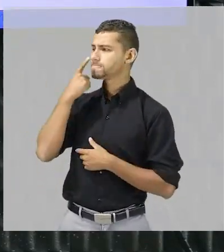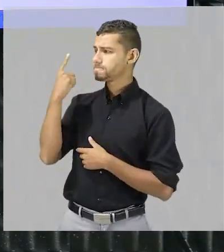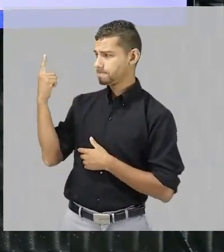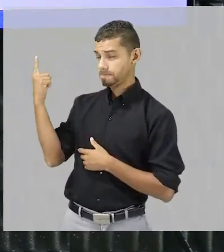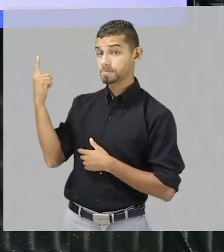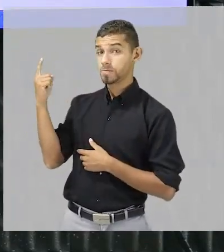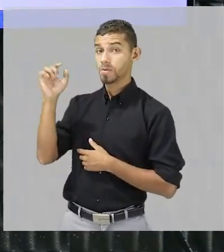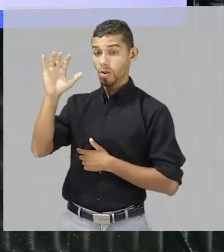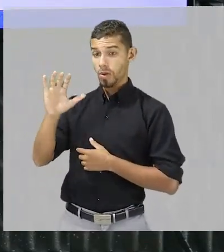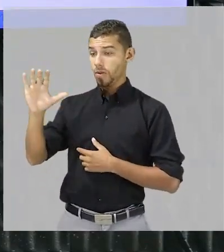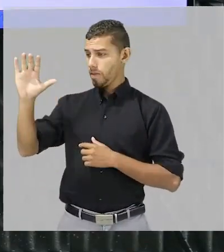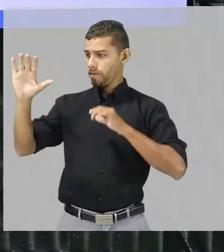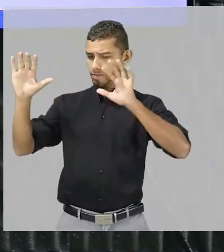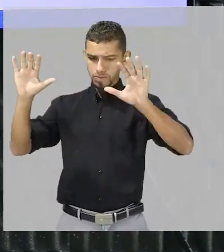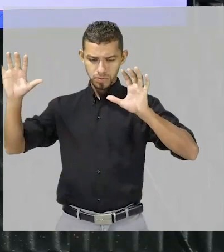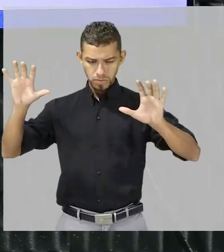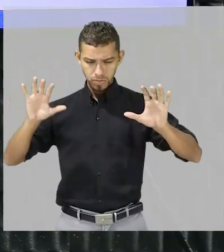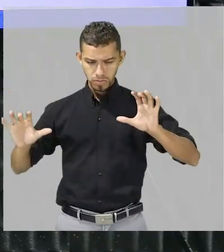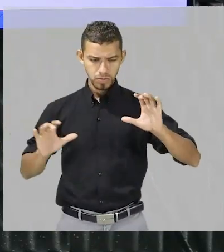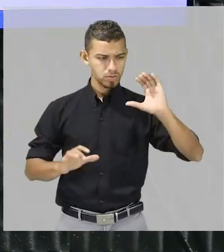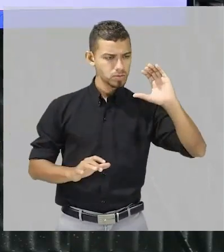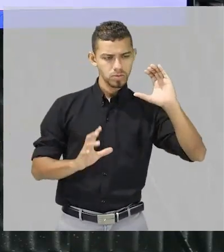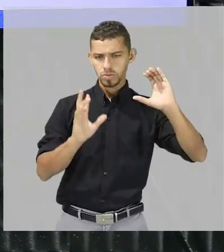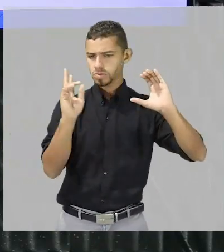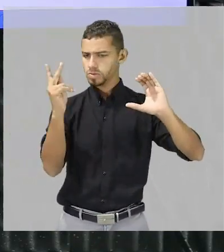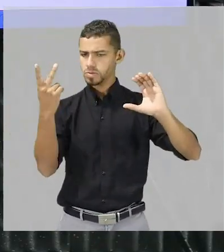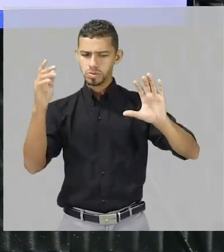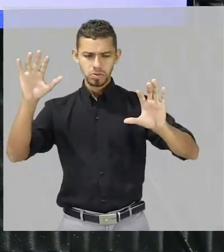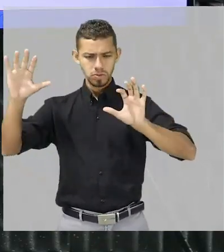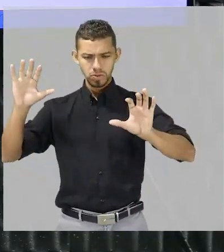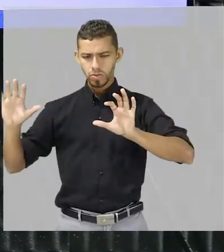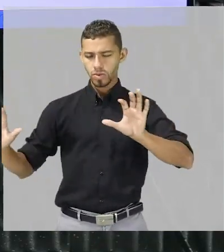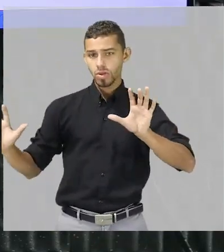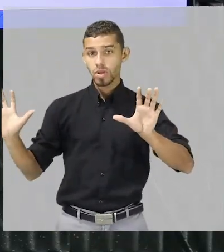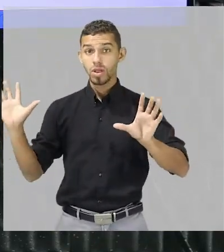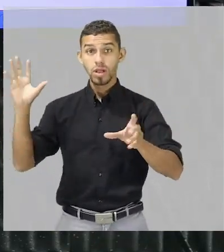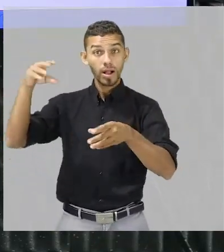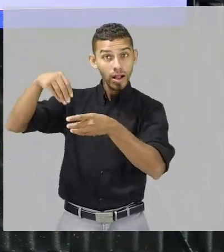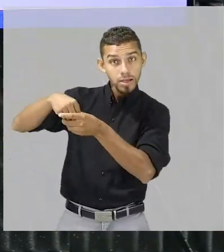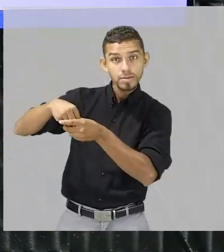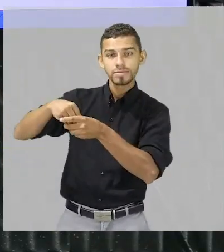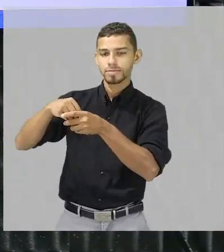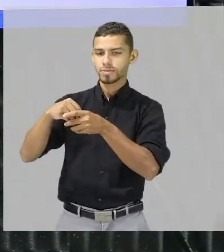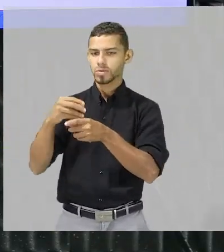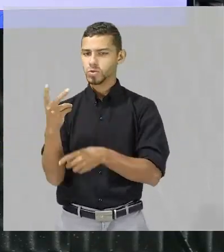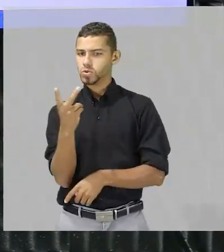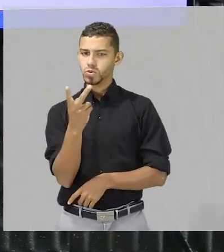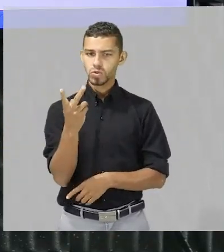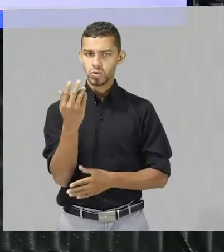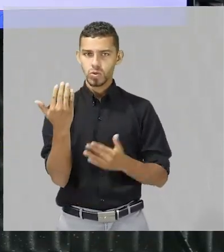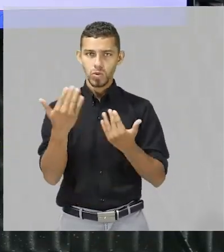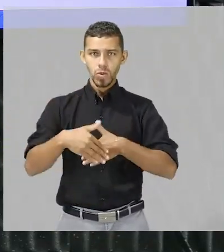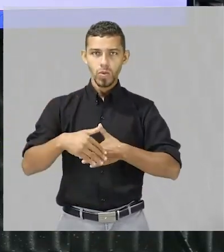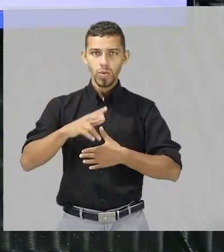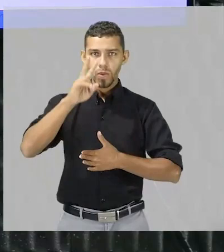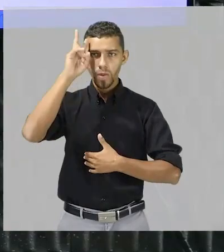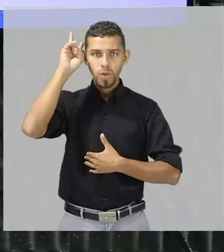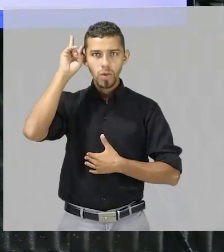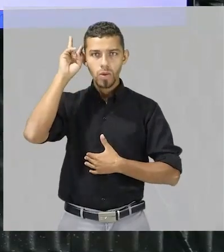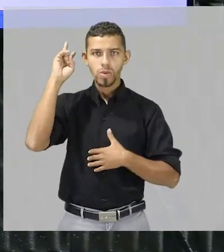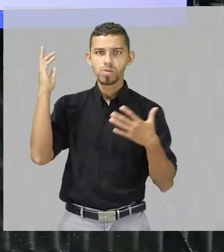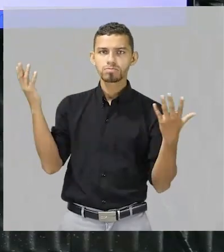funções orgânicas. Funções orgânicas, por ser uma temática muito recorrente nesses dois concursos, nós